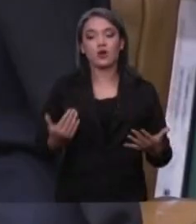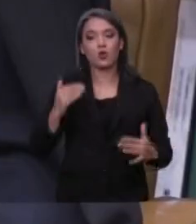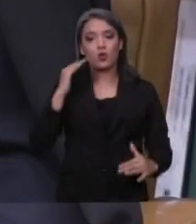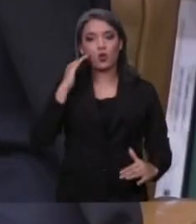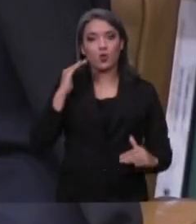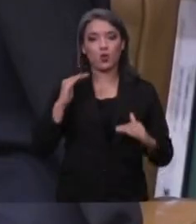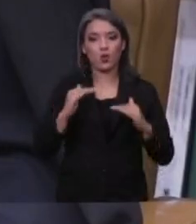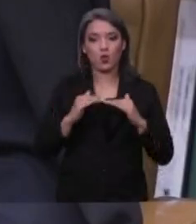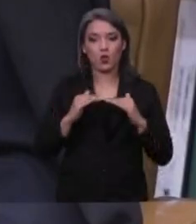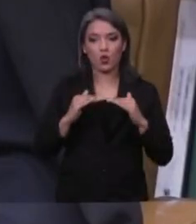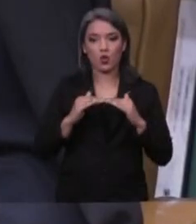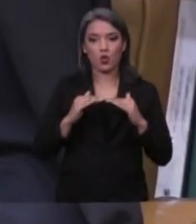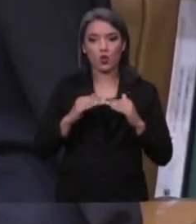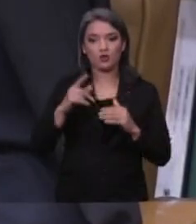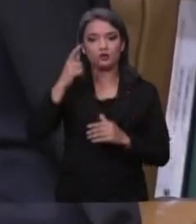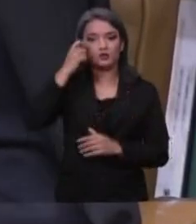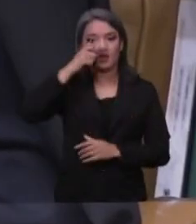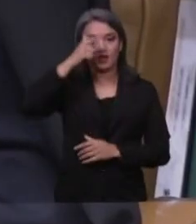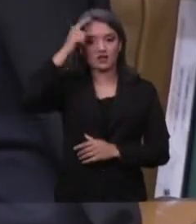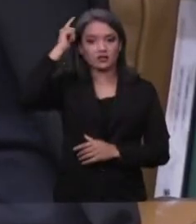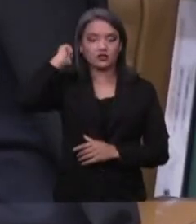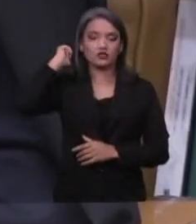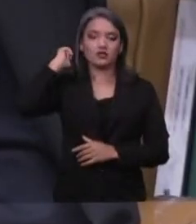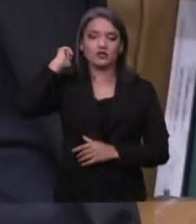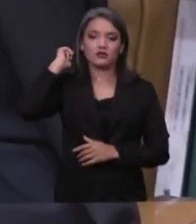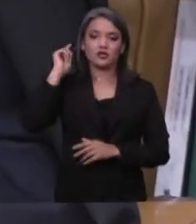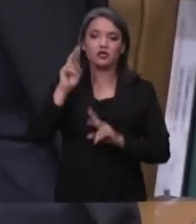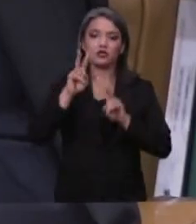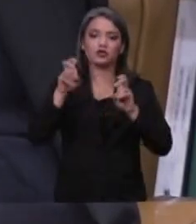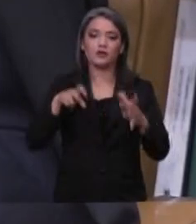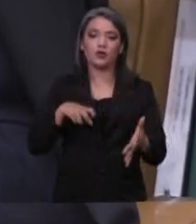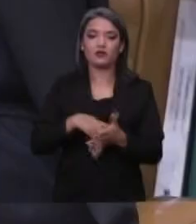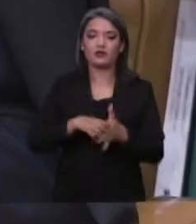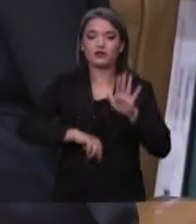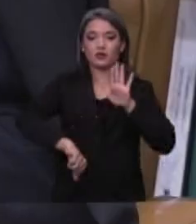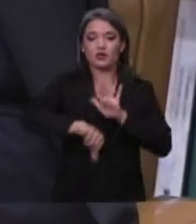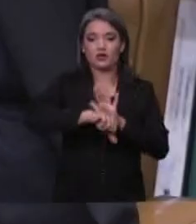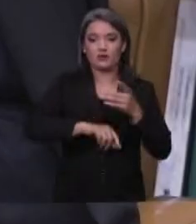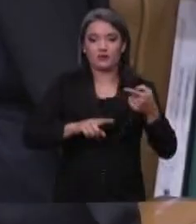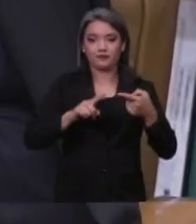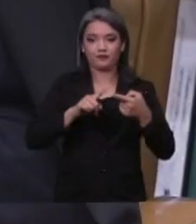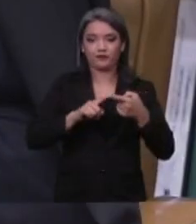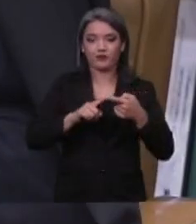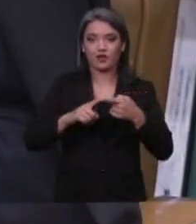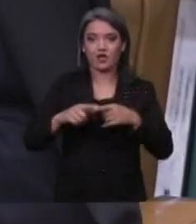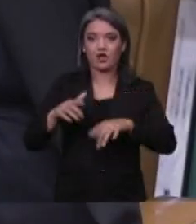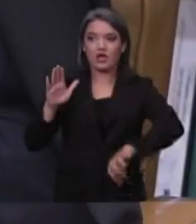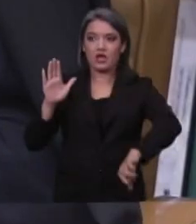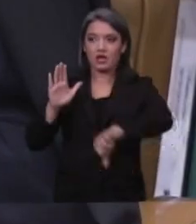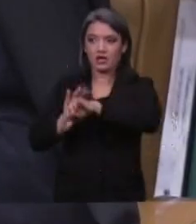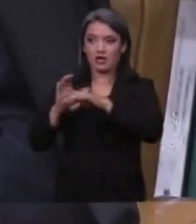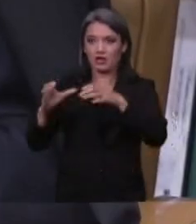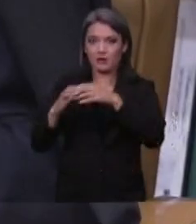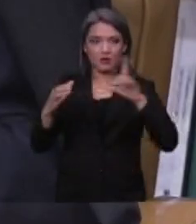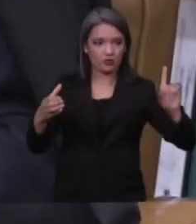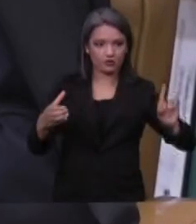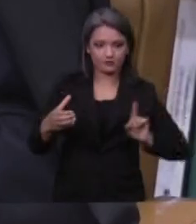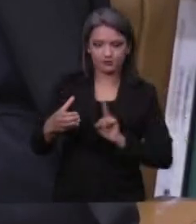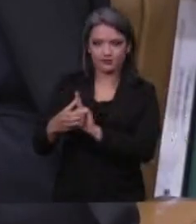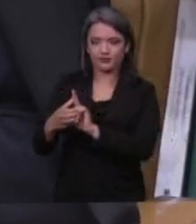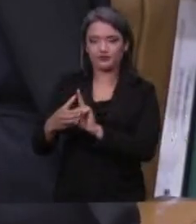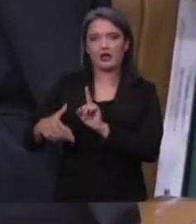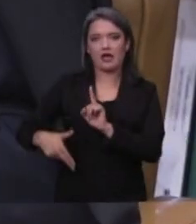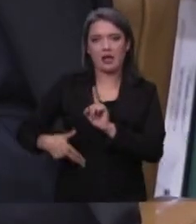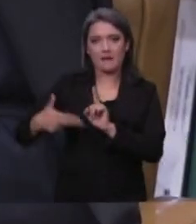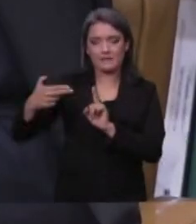acompanhando o eminente relator em relação à condenação pelos crimes de associação criminosa armada, de